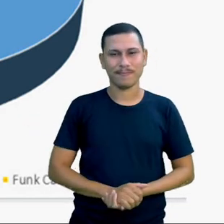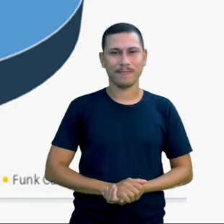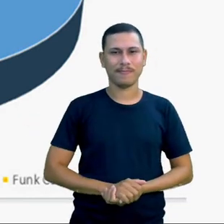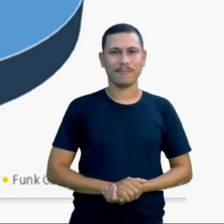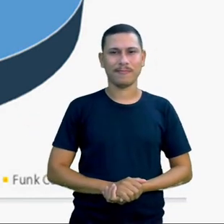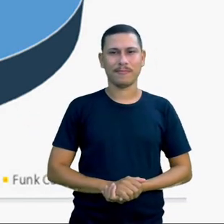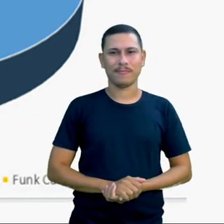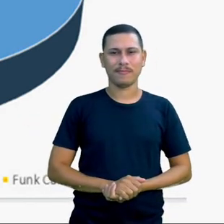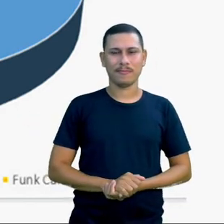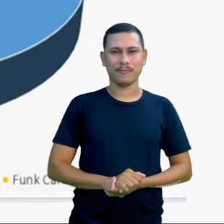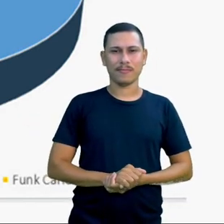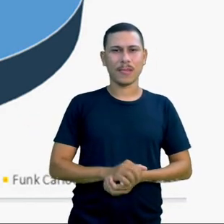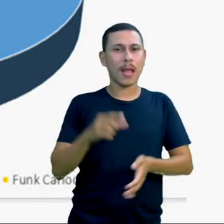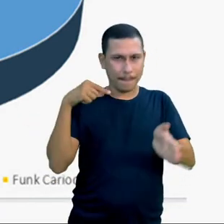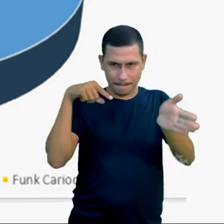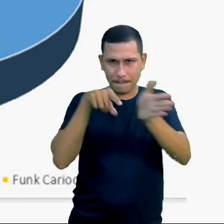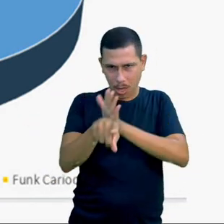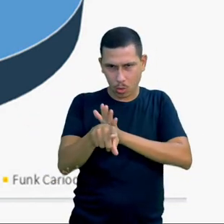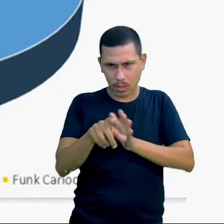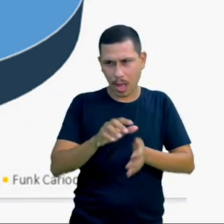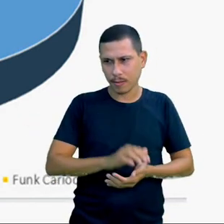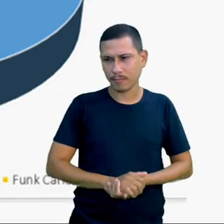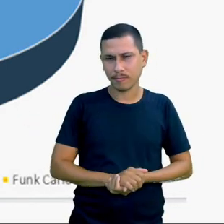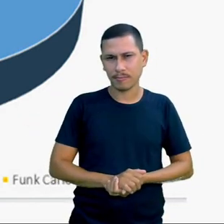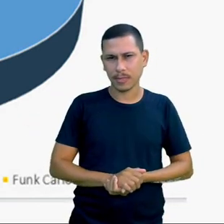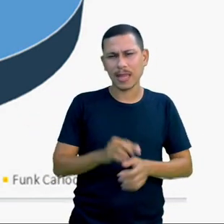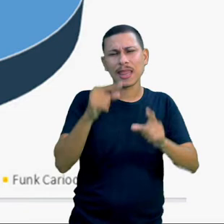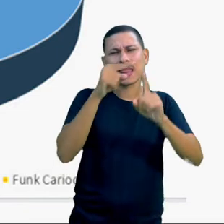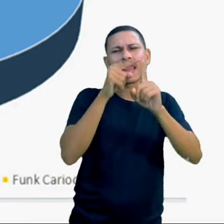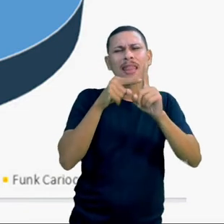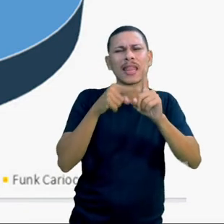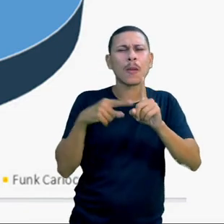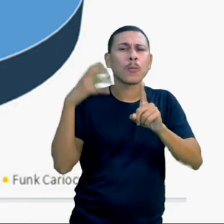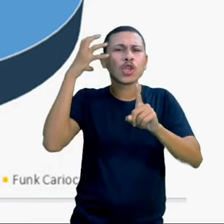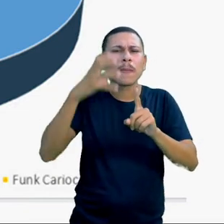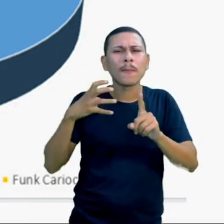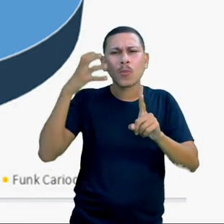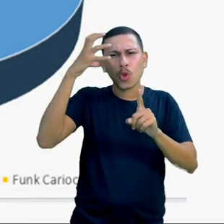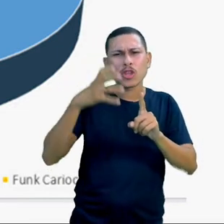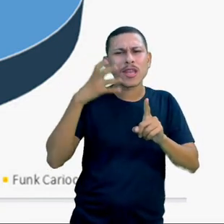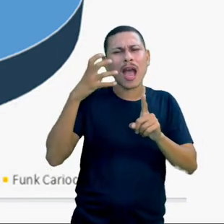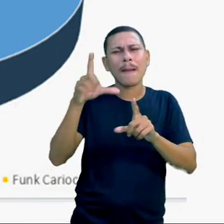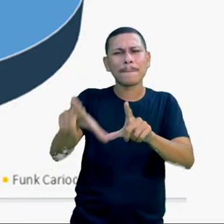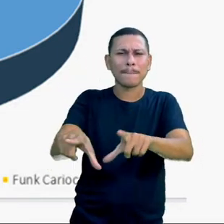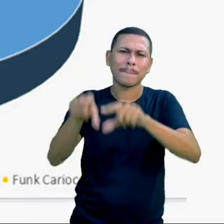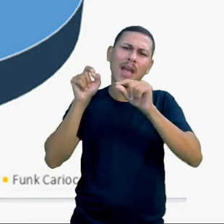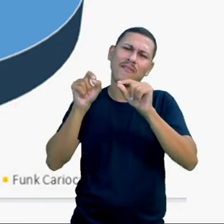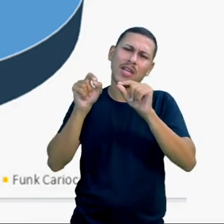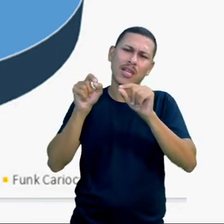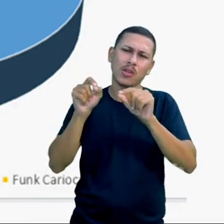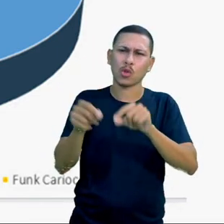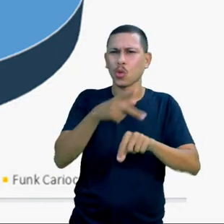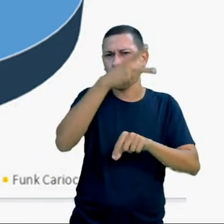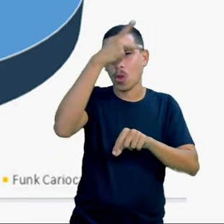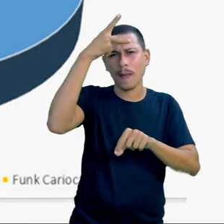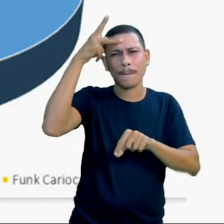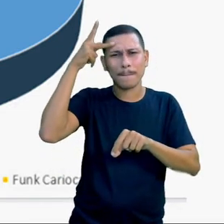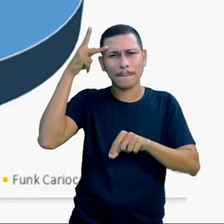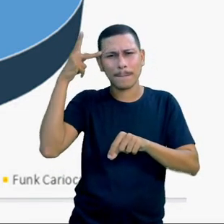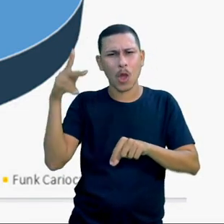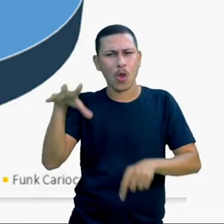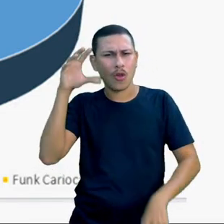Agora, qual foi o gênero musical preferido dos ouvintes?